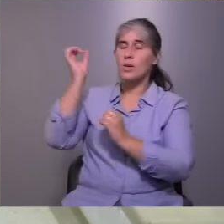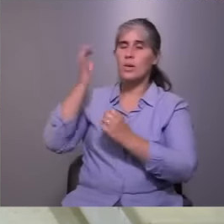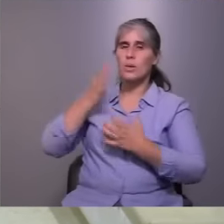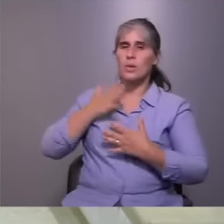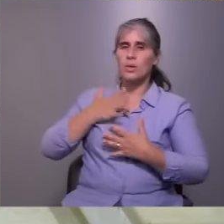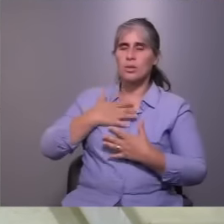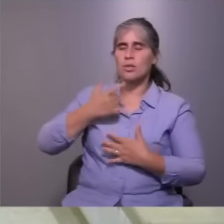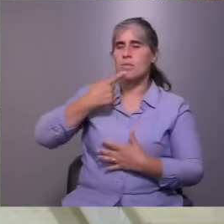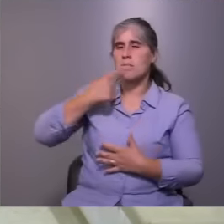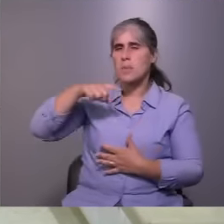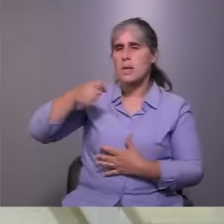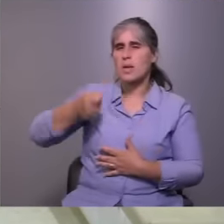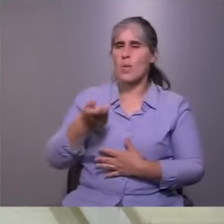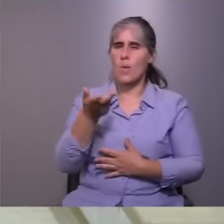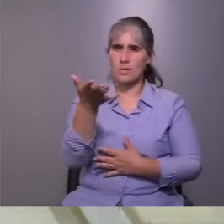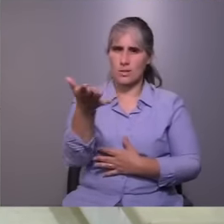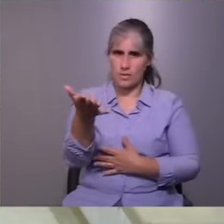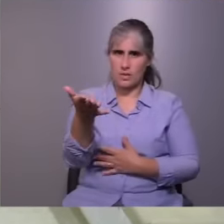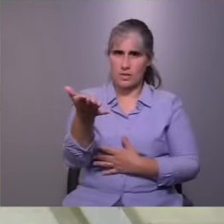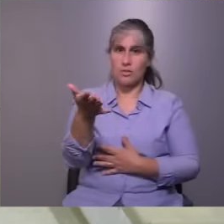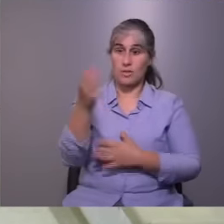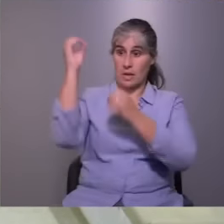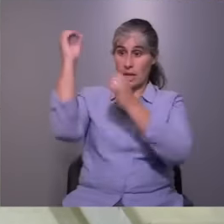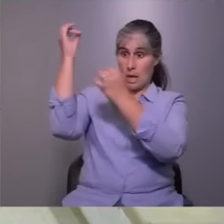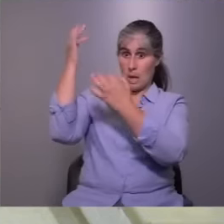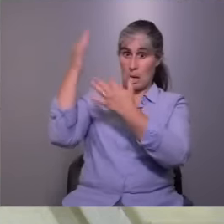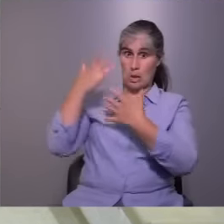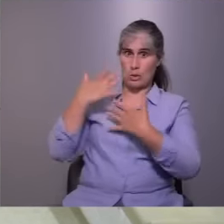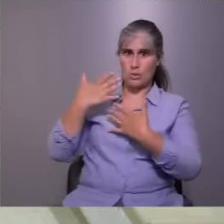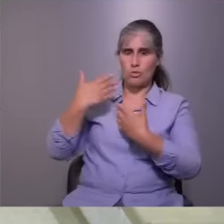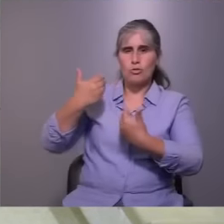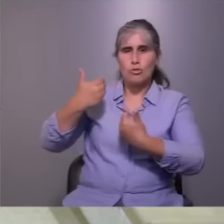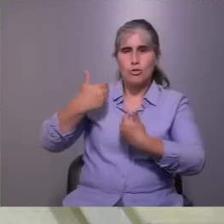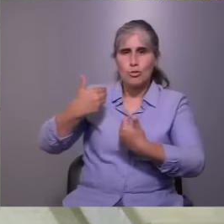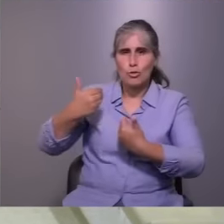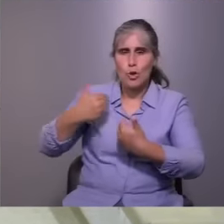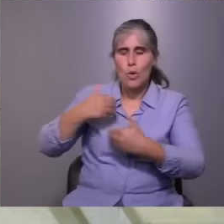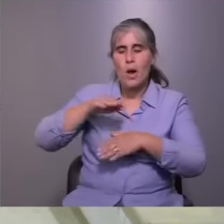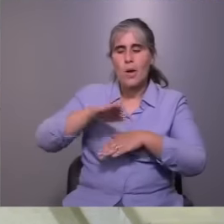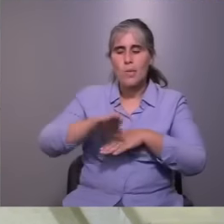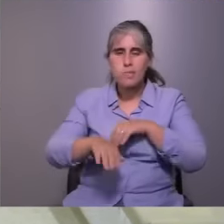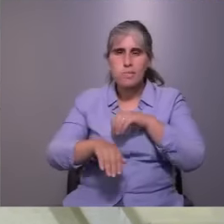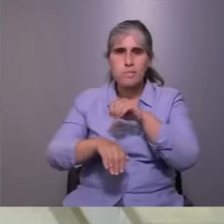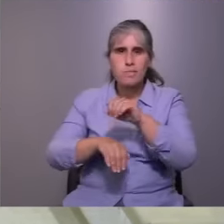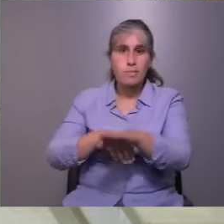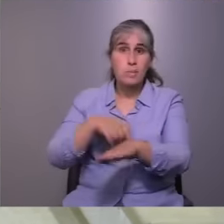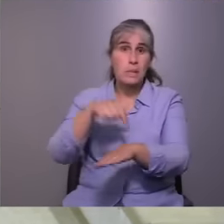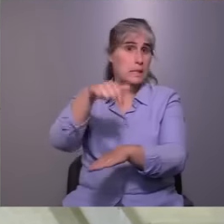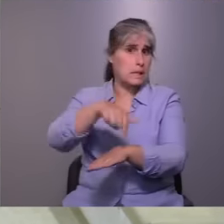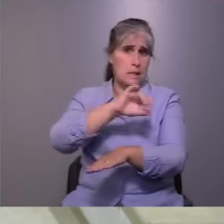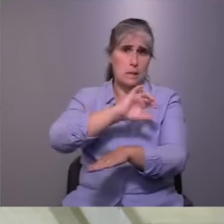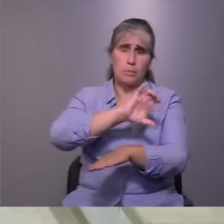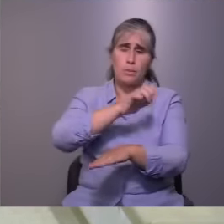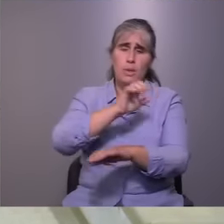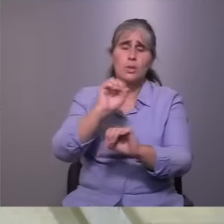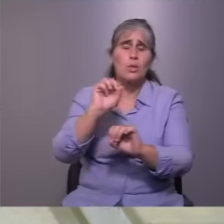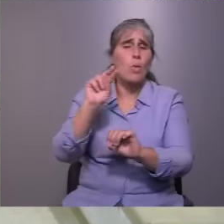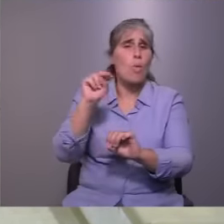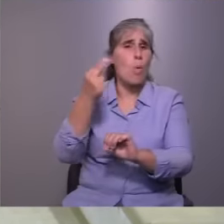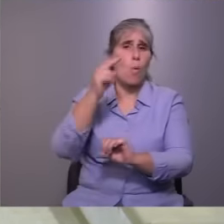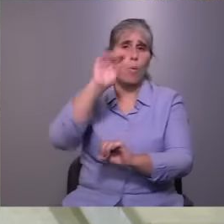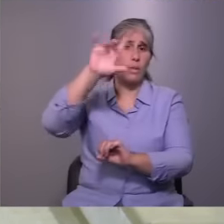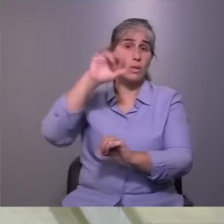nosso viver. Quantas vezes foi ela que à nossa frente guiou os passos que